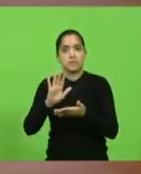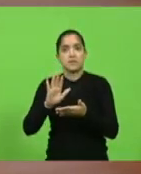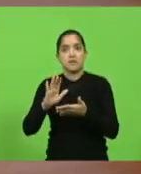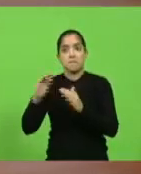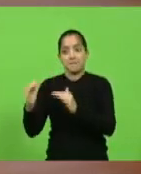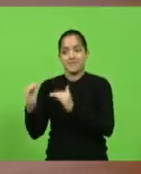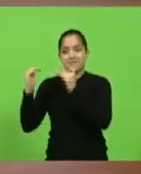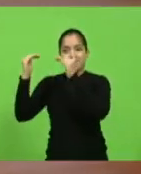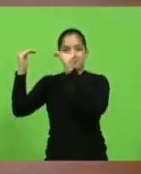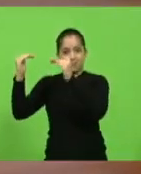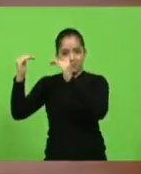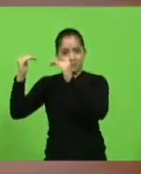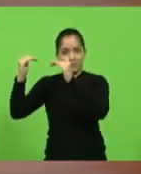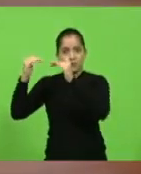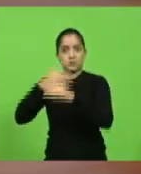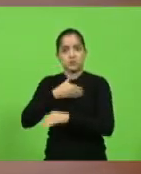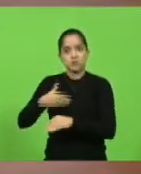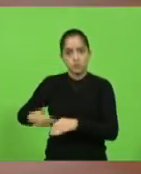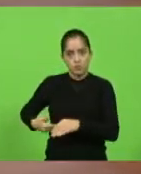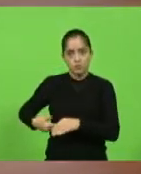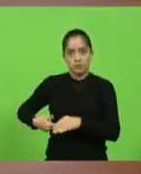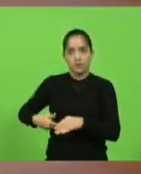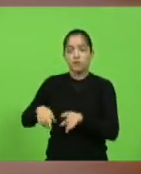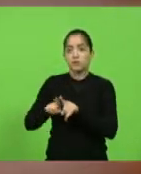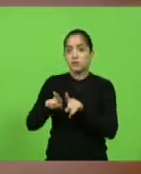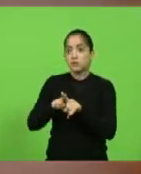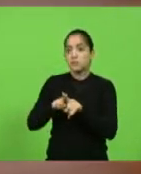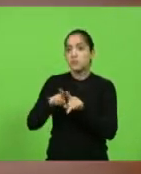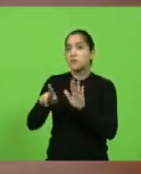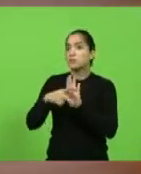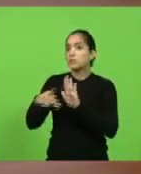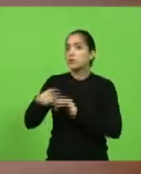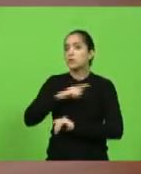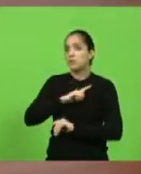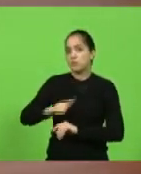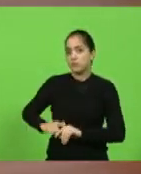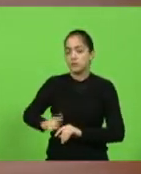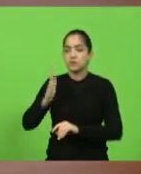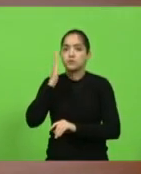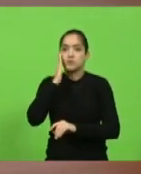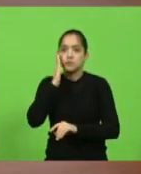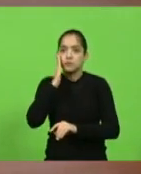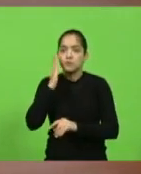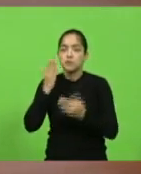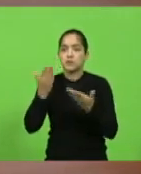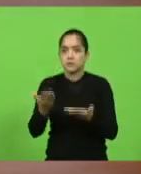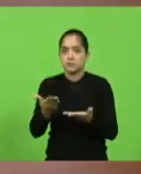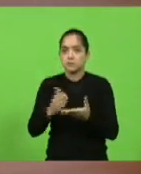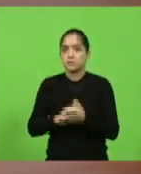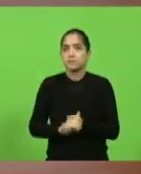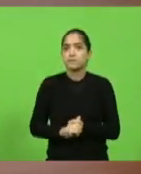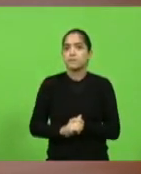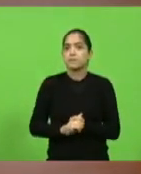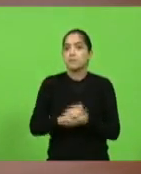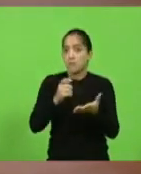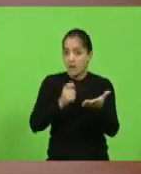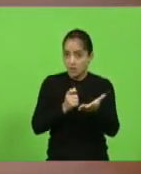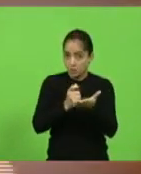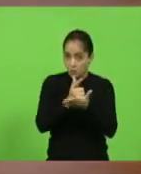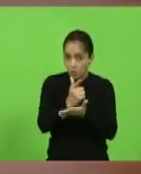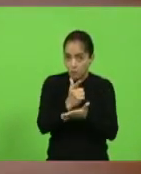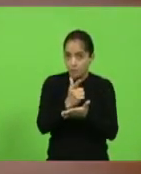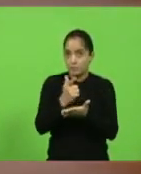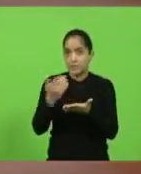sabia, assim como o próprio governador. Como bem expôs o meu colega Leonardo Borchardt, a compra teve envolvimento